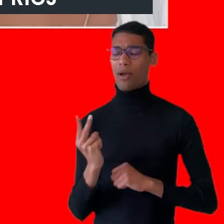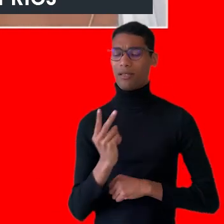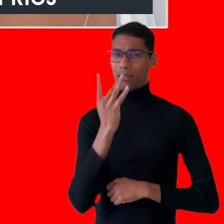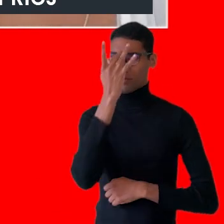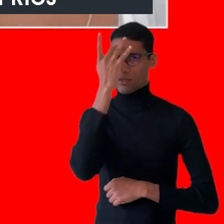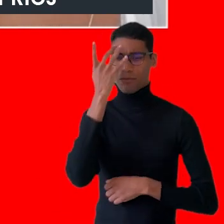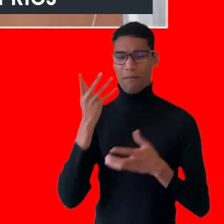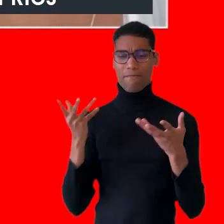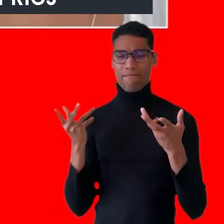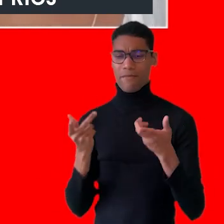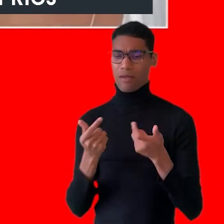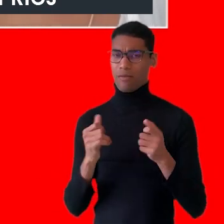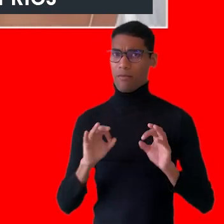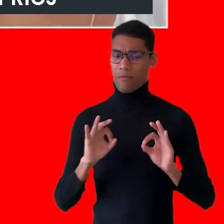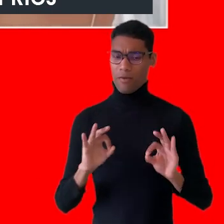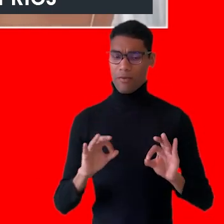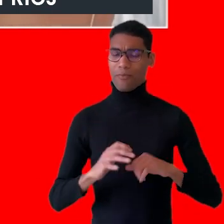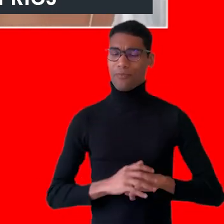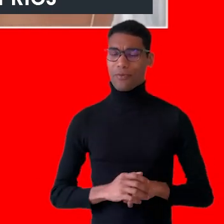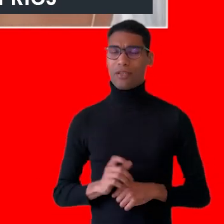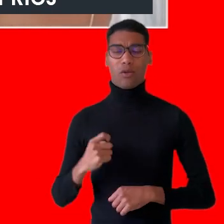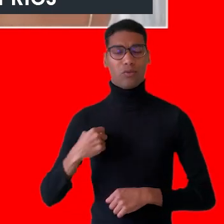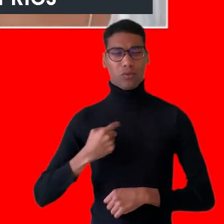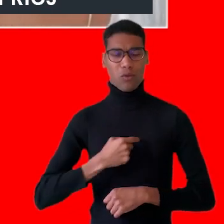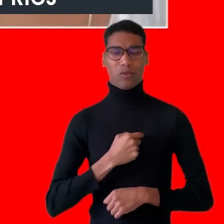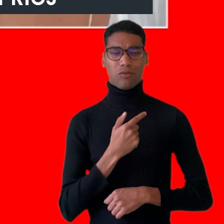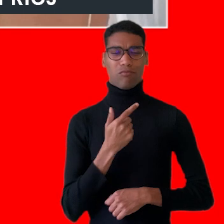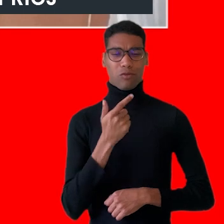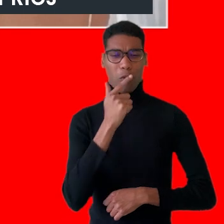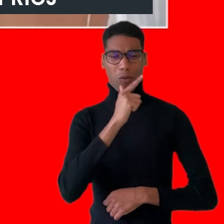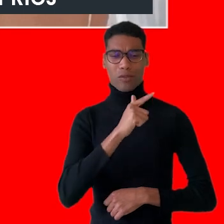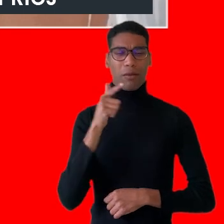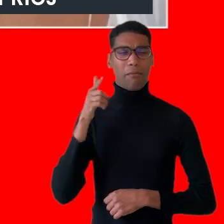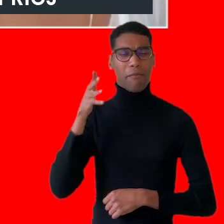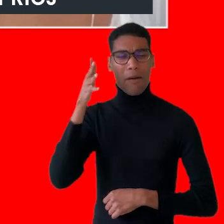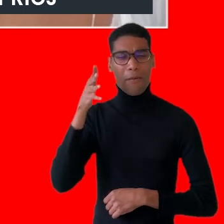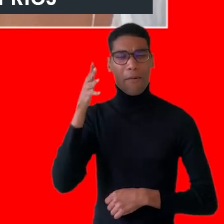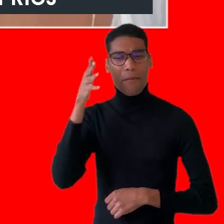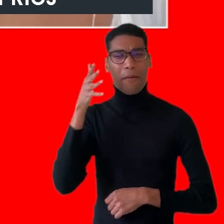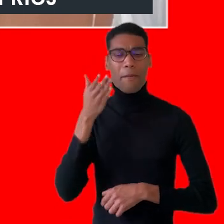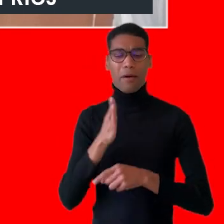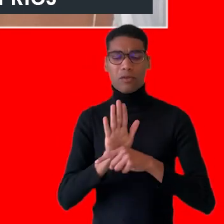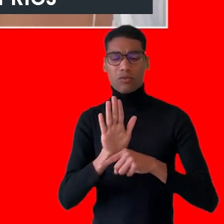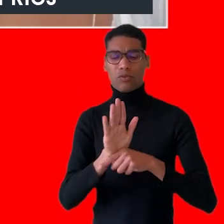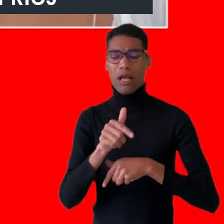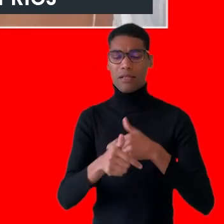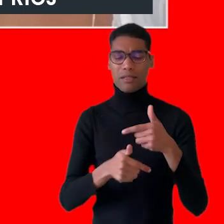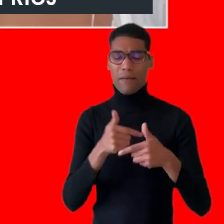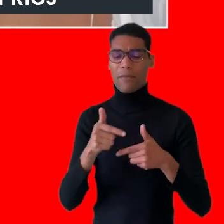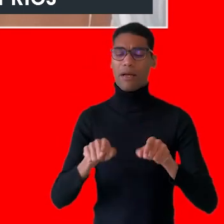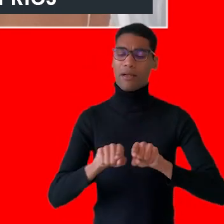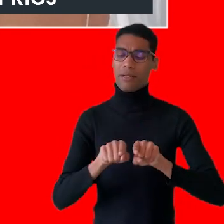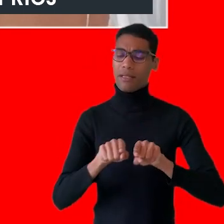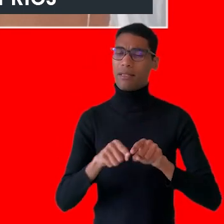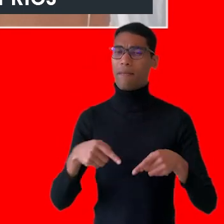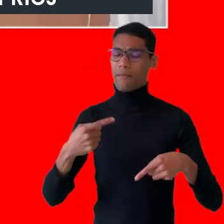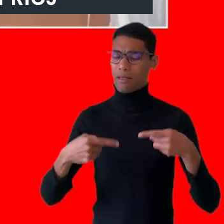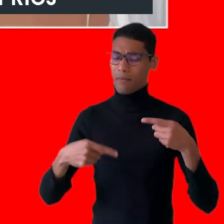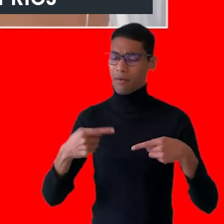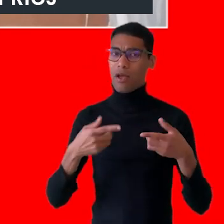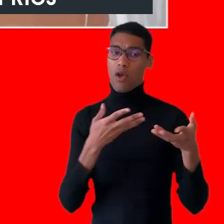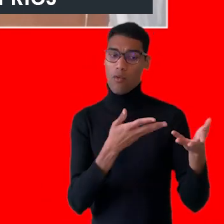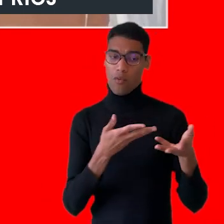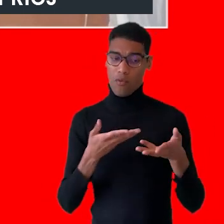aqui, Nossa Senhora, né? O quanto que a gente tem para contribuir com essa ação, com esse debate. Então, eu